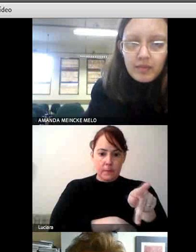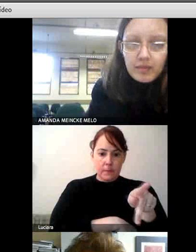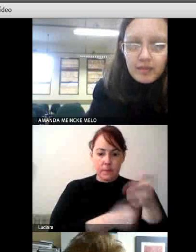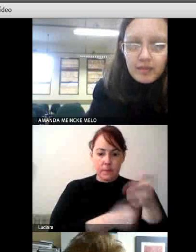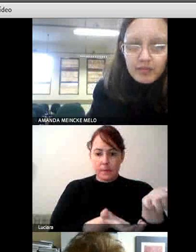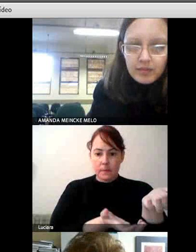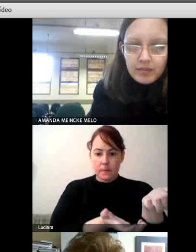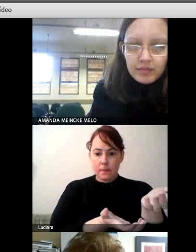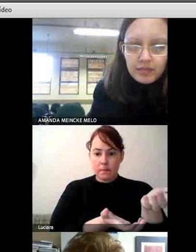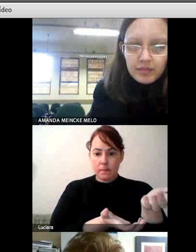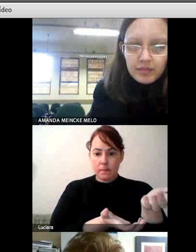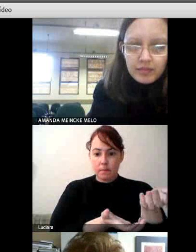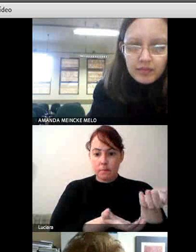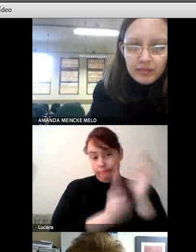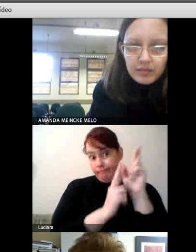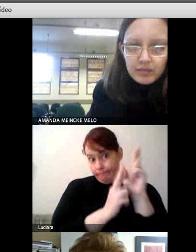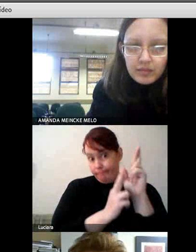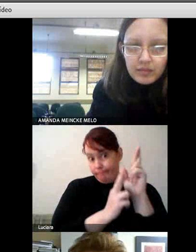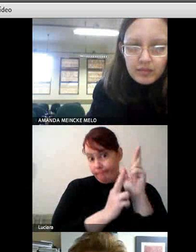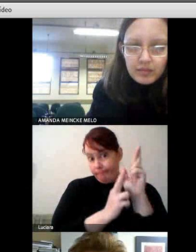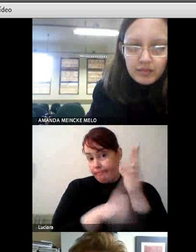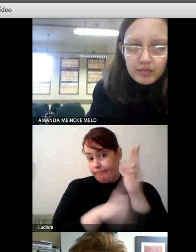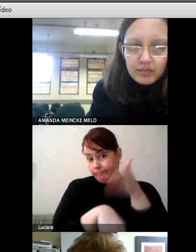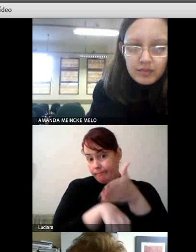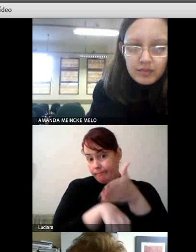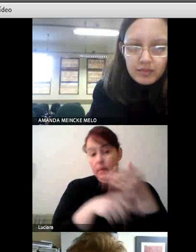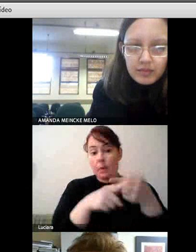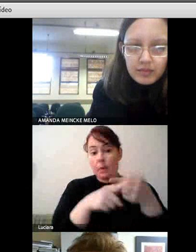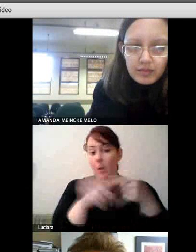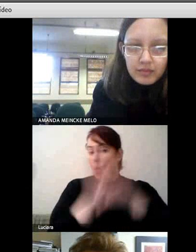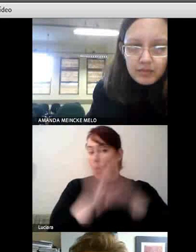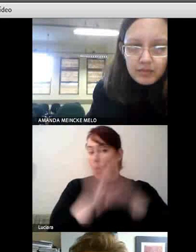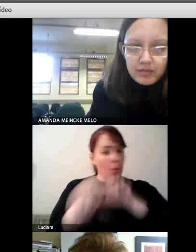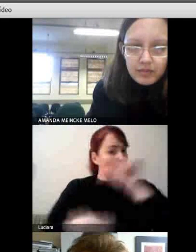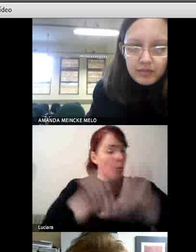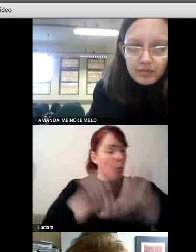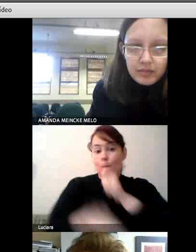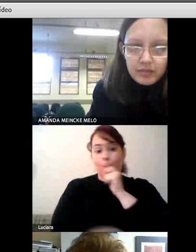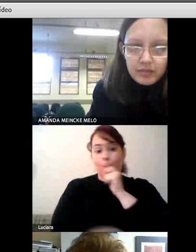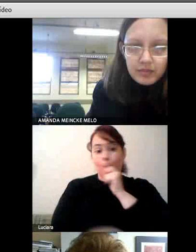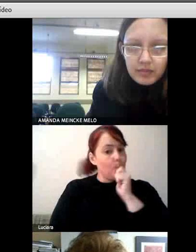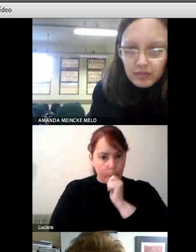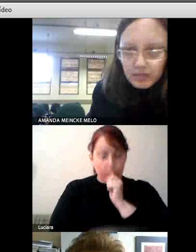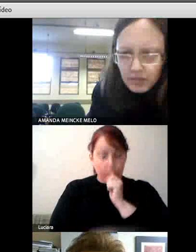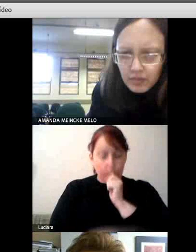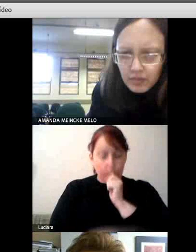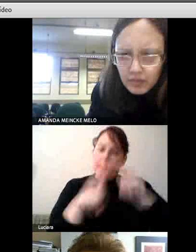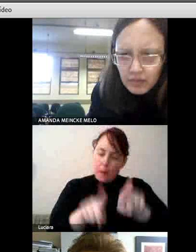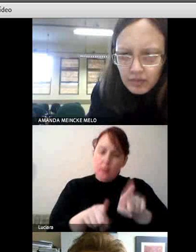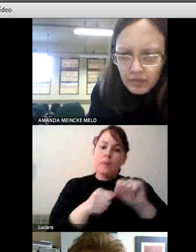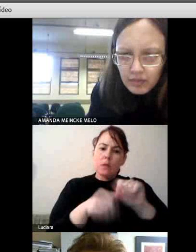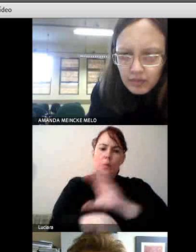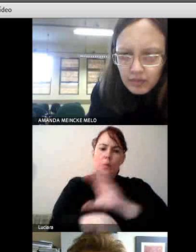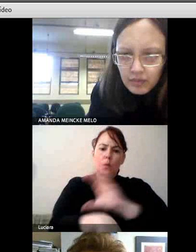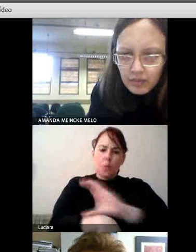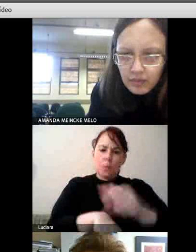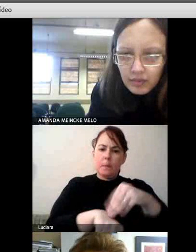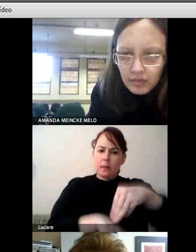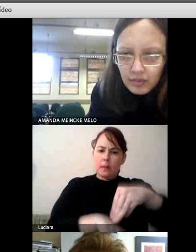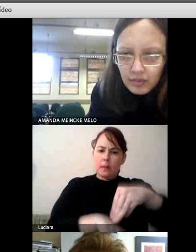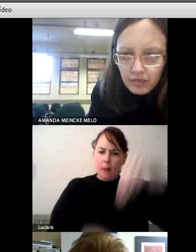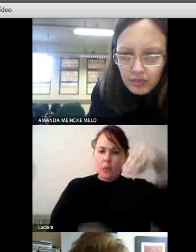a mudar as suas licenciaturas. Eu tenho trabalhado muito, os nossos colegas do LEC, tem trabalhado muito, porque